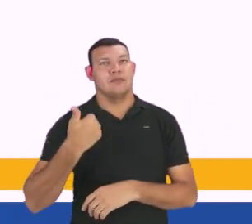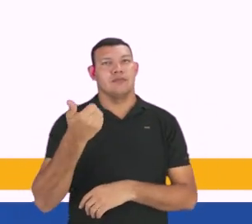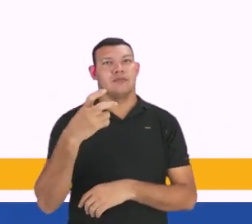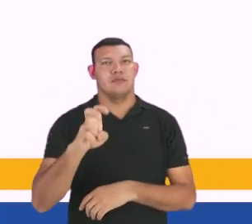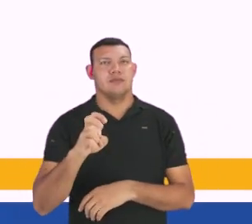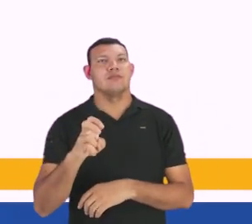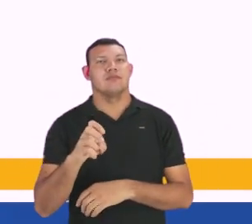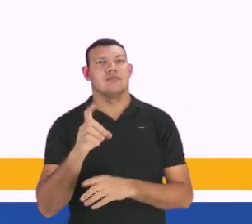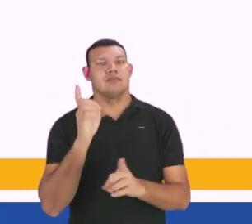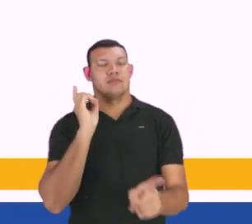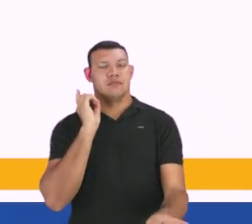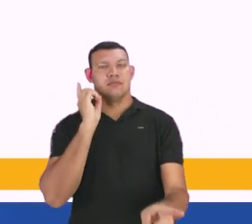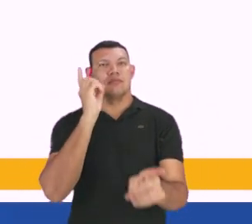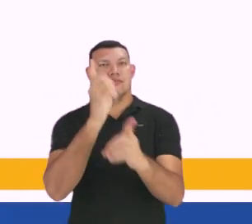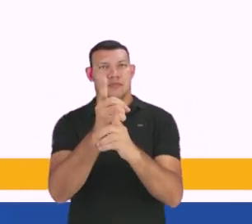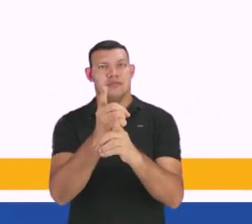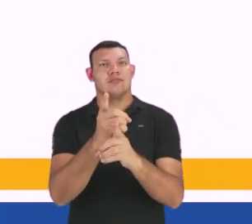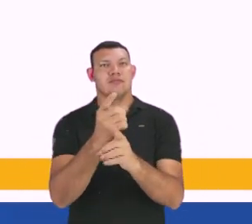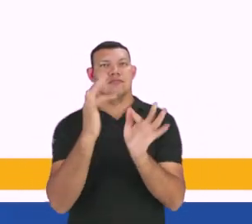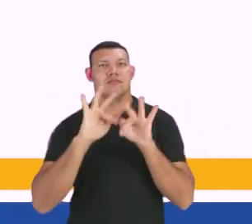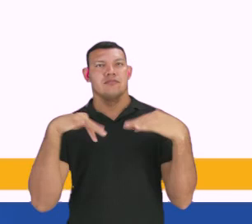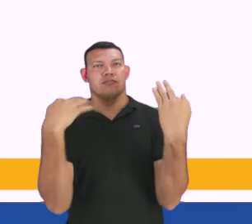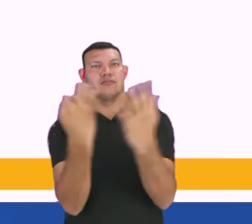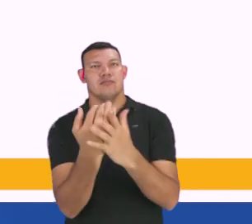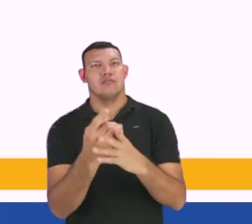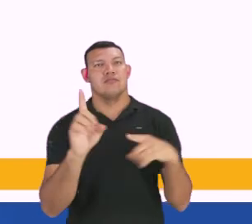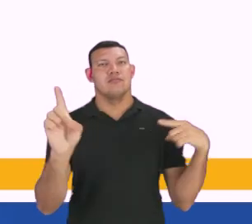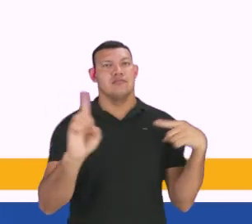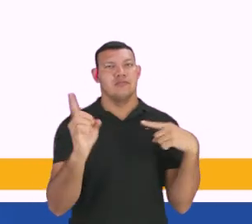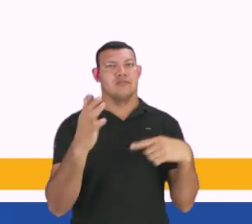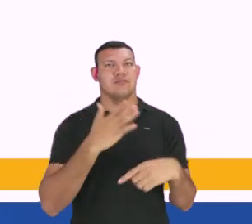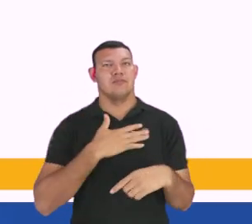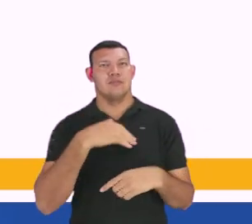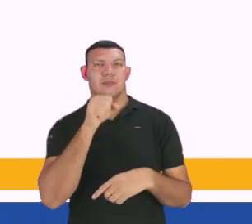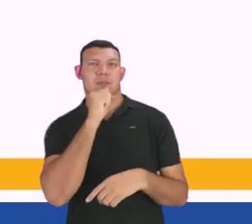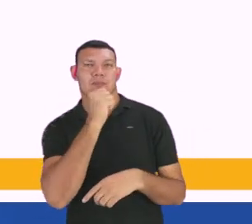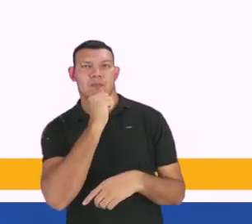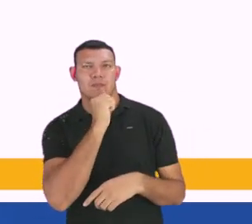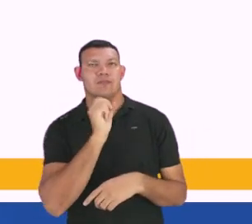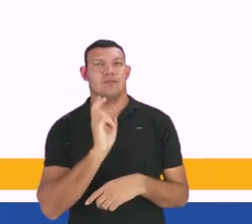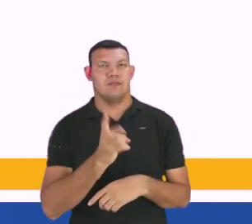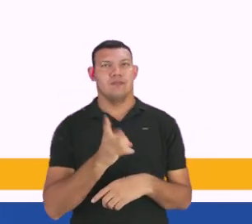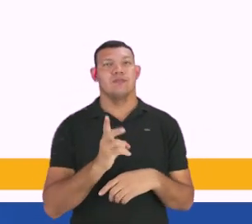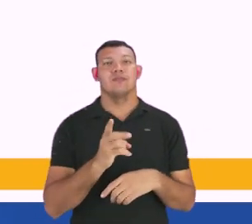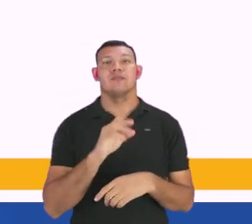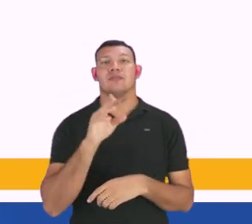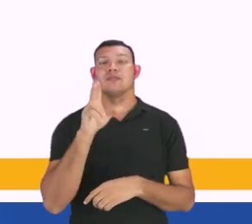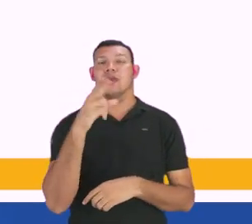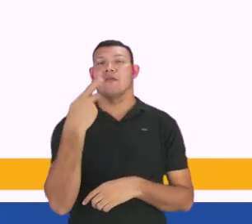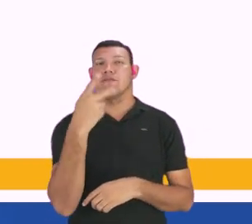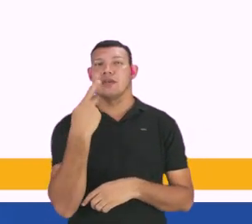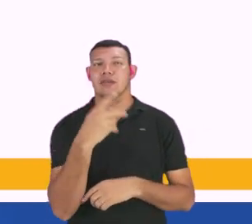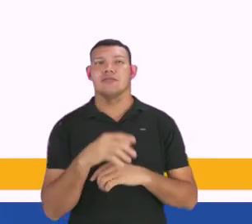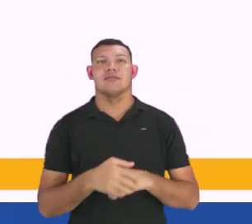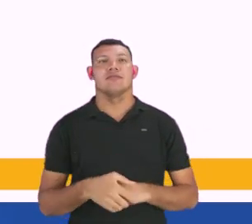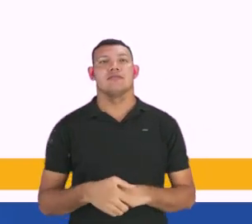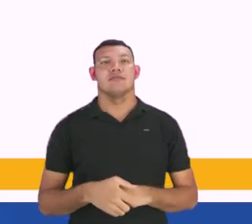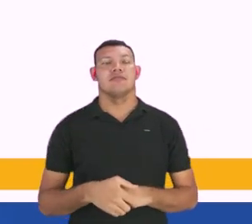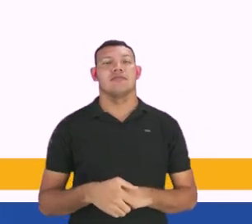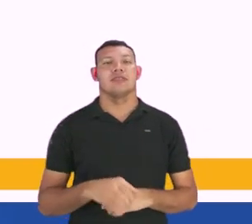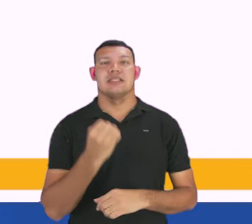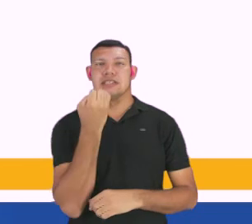5 citações, dentre elas algumas opiniões e alguns fatos. Nós estamos falando de